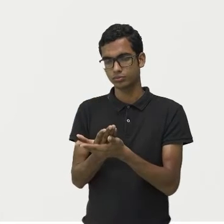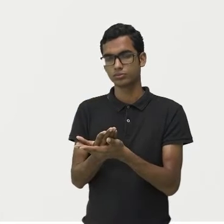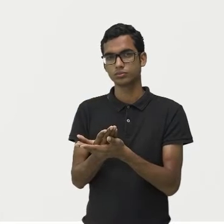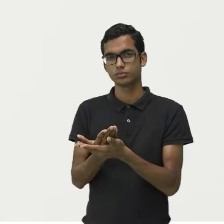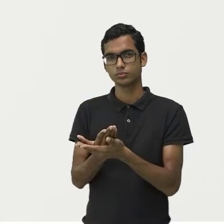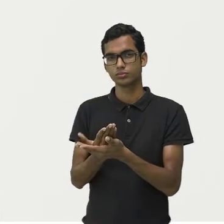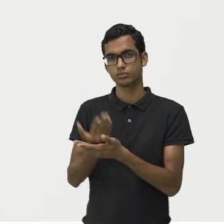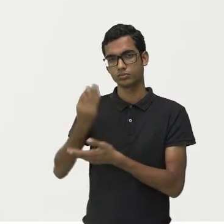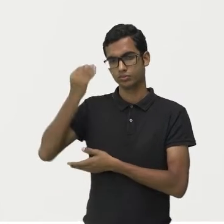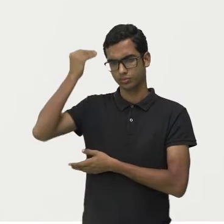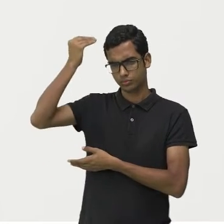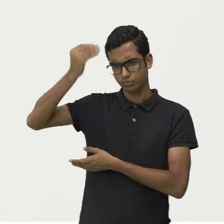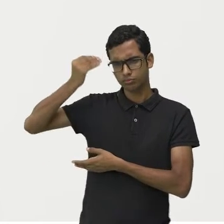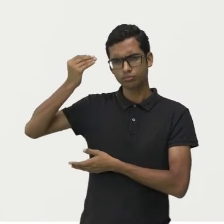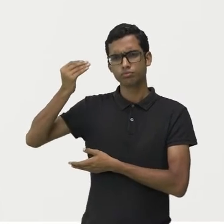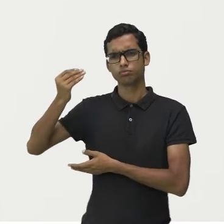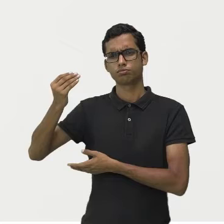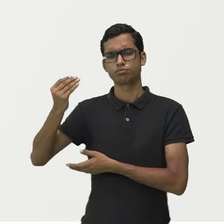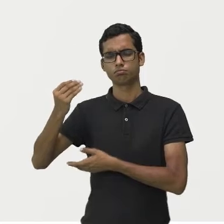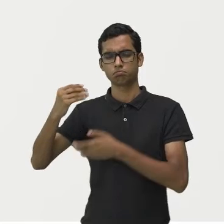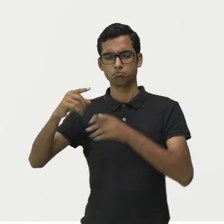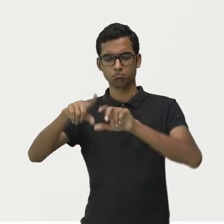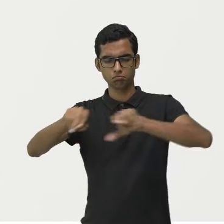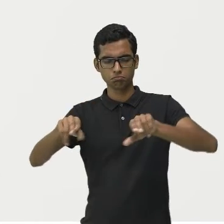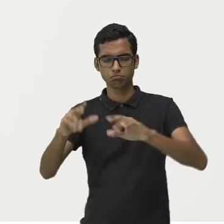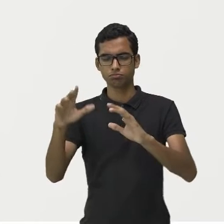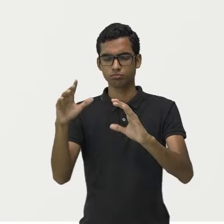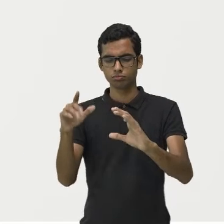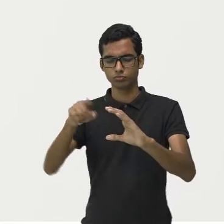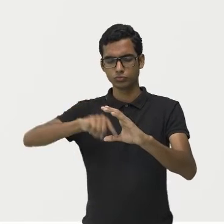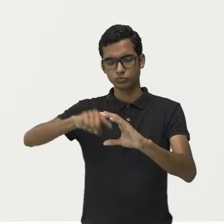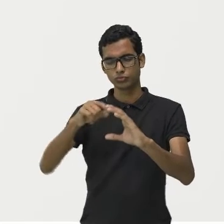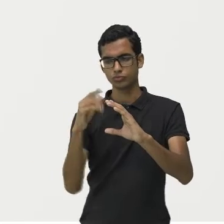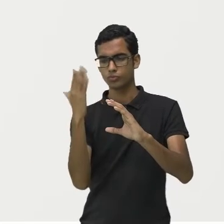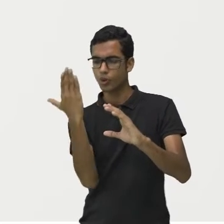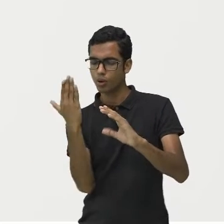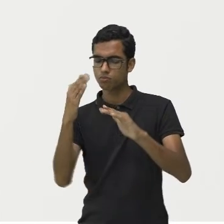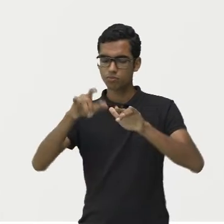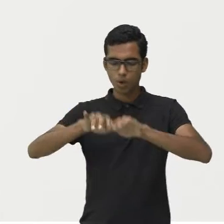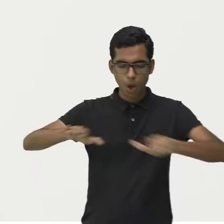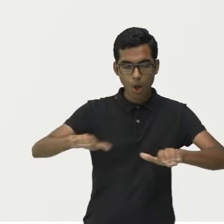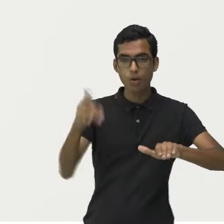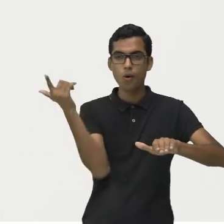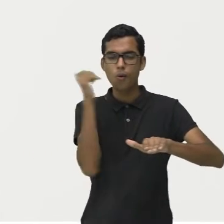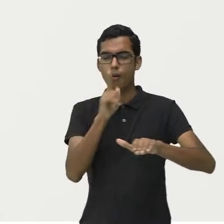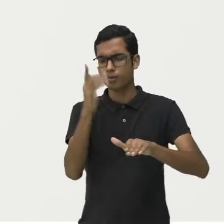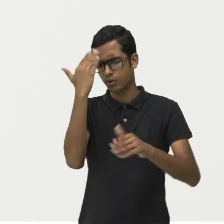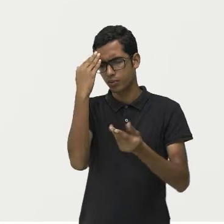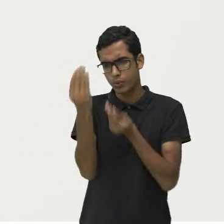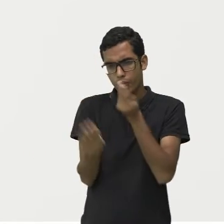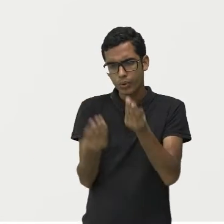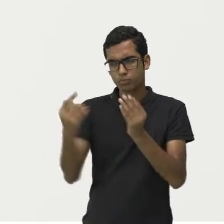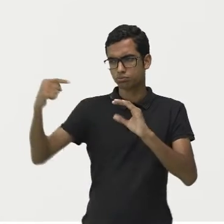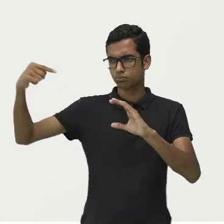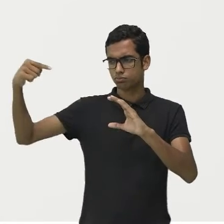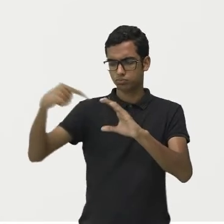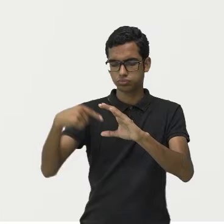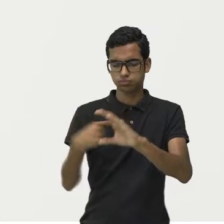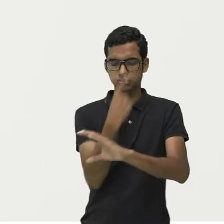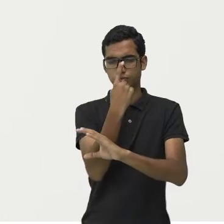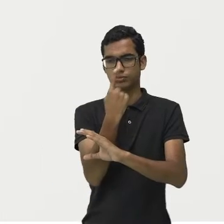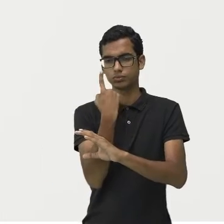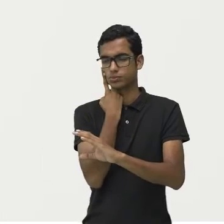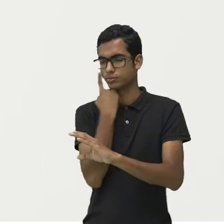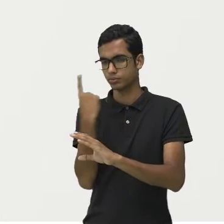de experimentos, né, com espelhos, para a gente saber qual é a direção que os raios tomam quando incidem no espelho.